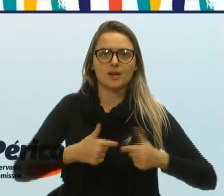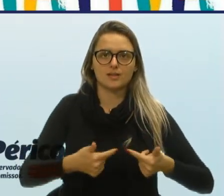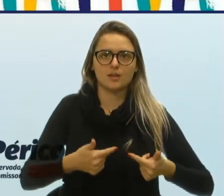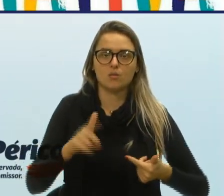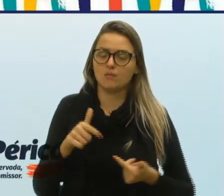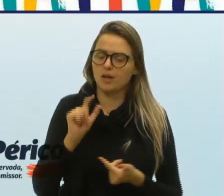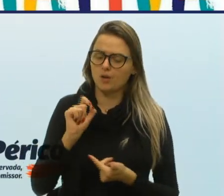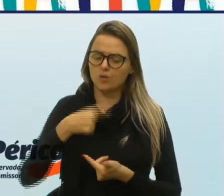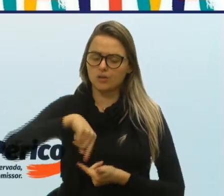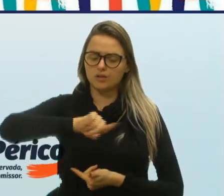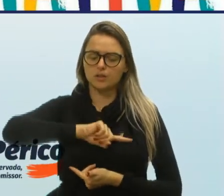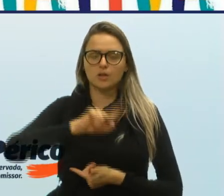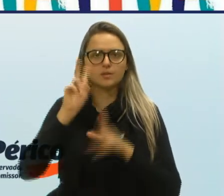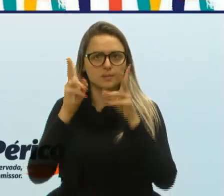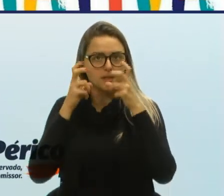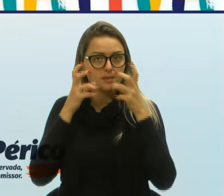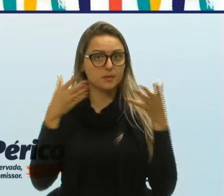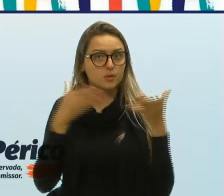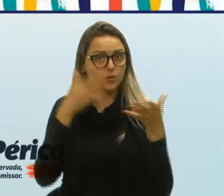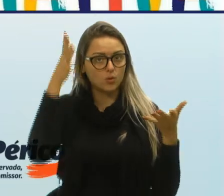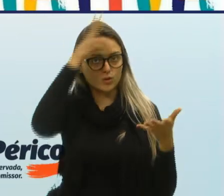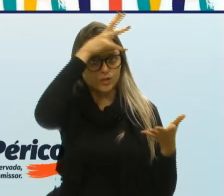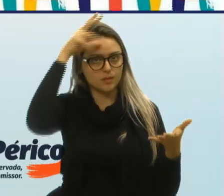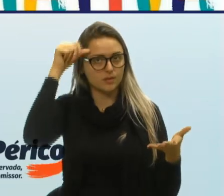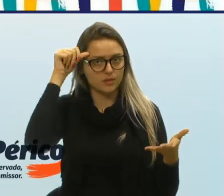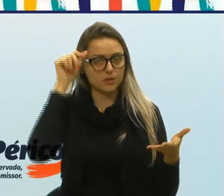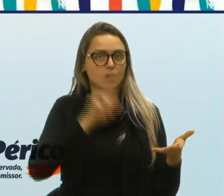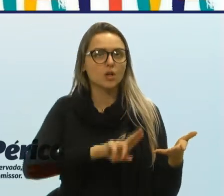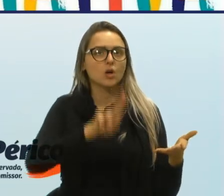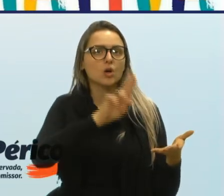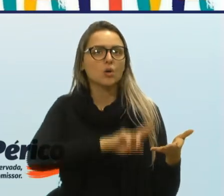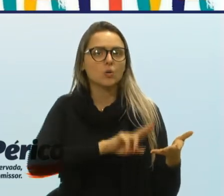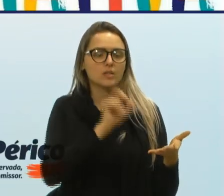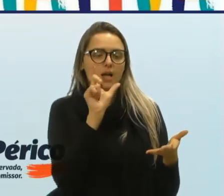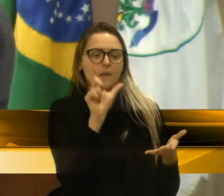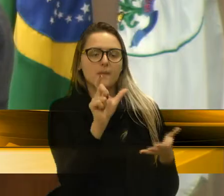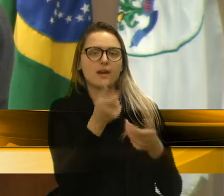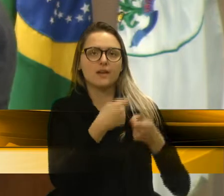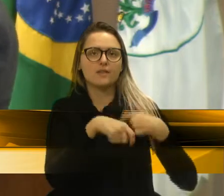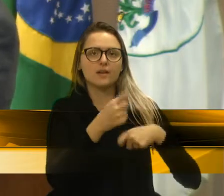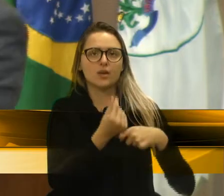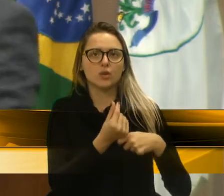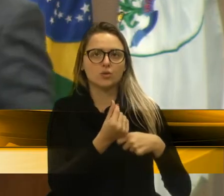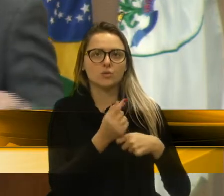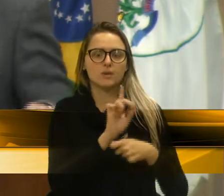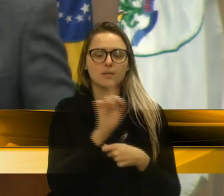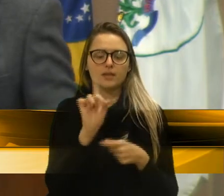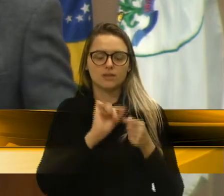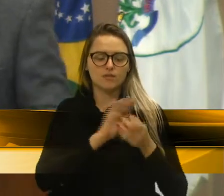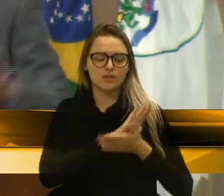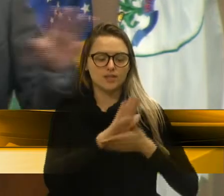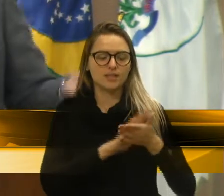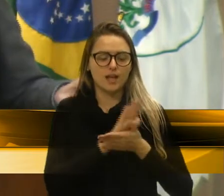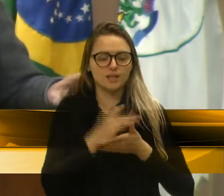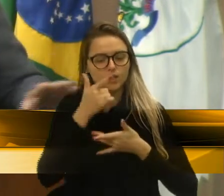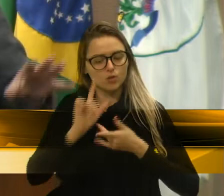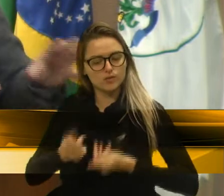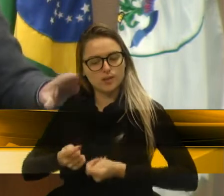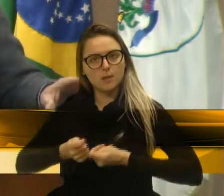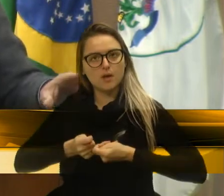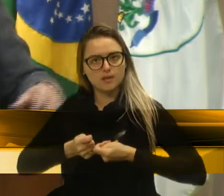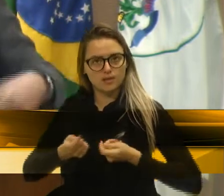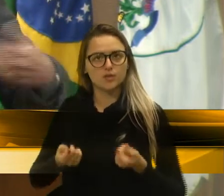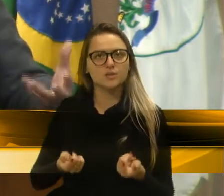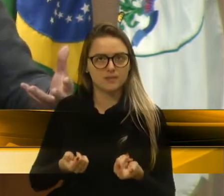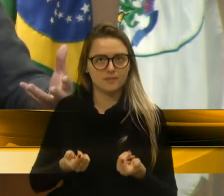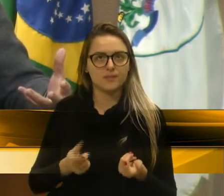vendo hoje na nossa administração. Ele usa a palavra economia só para não fazer nada e economizar. Mas existe um outro